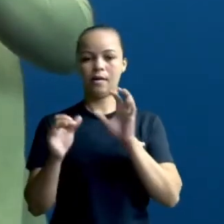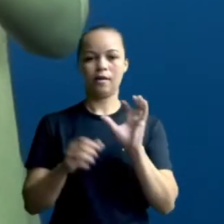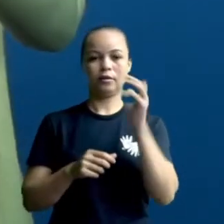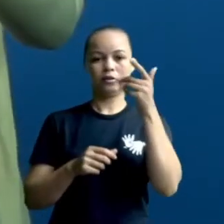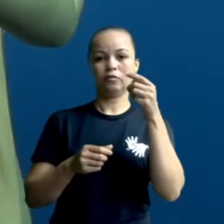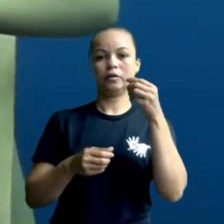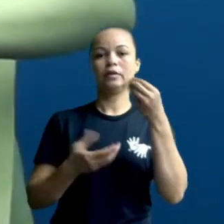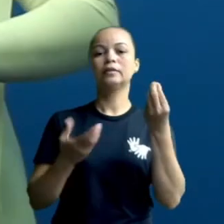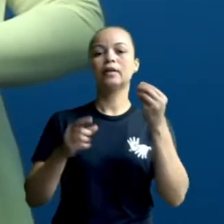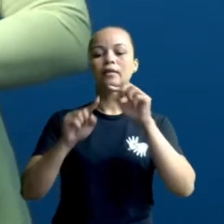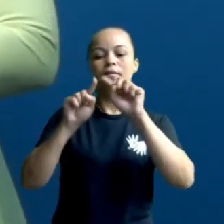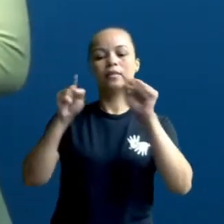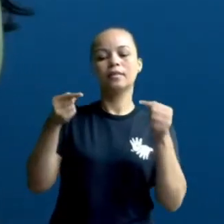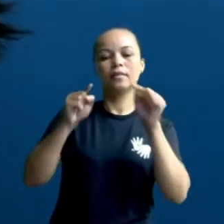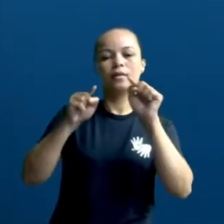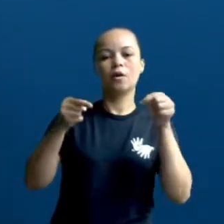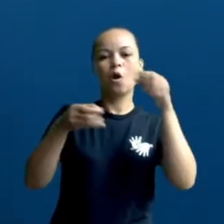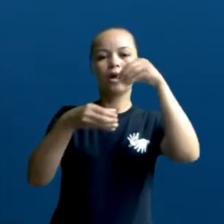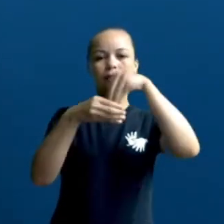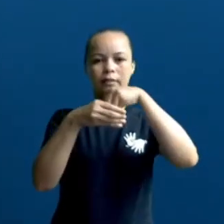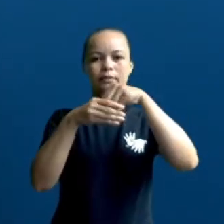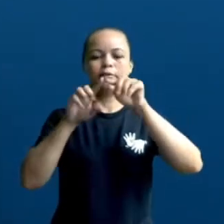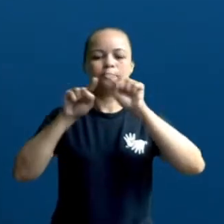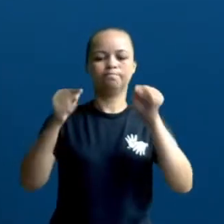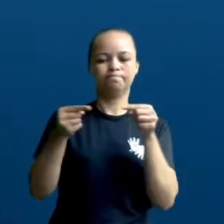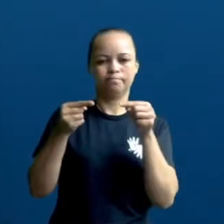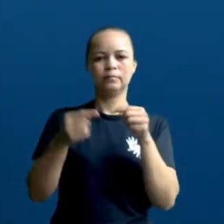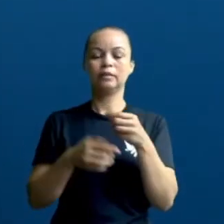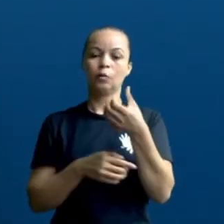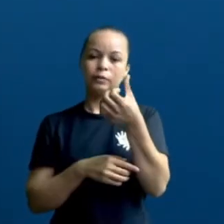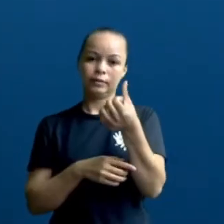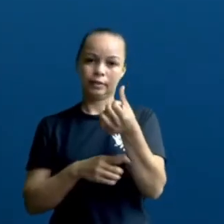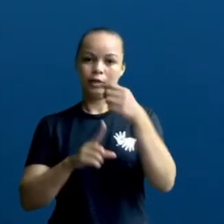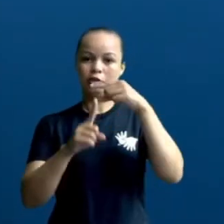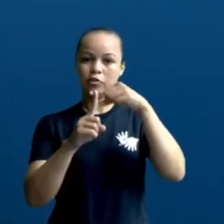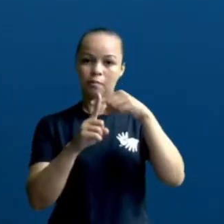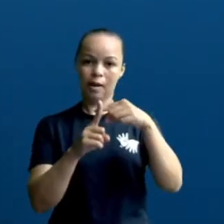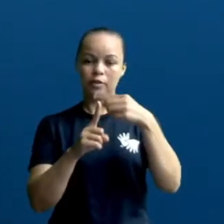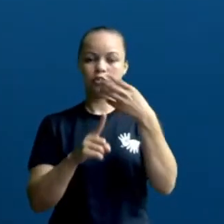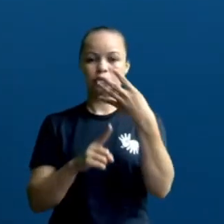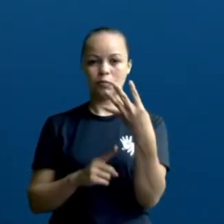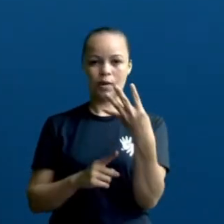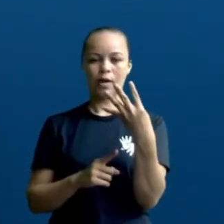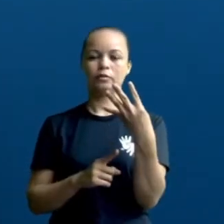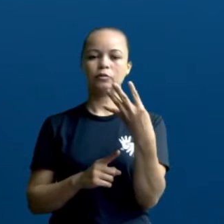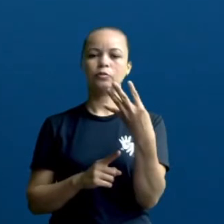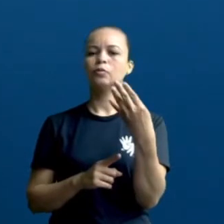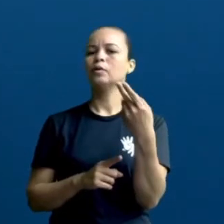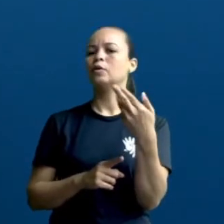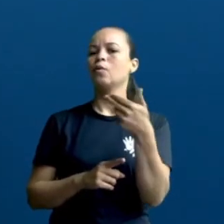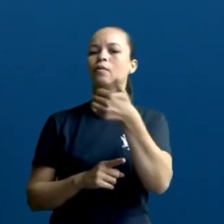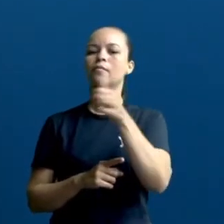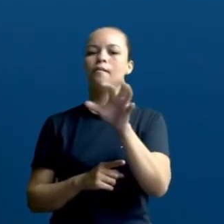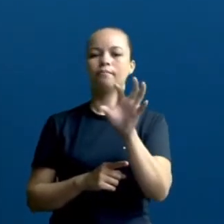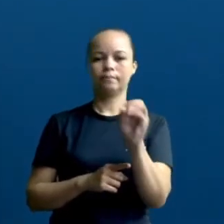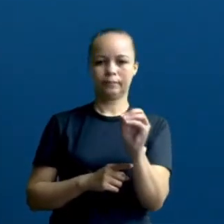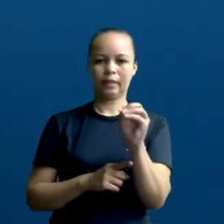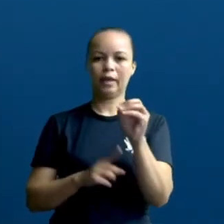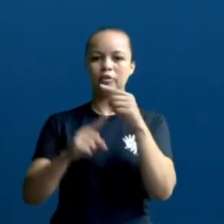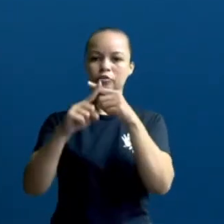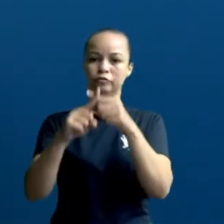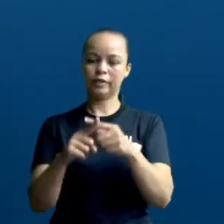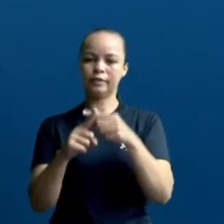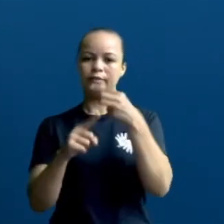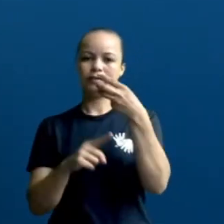dentro do parêntese, tá certo? Então, 6 mais 4, 10